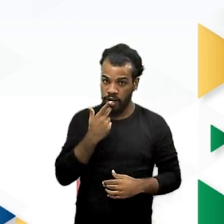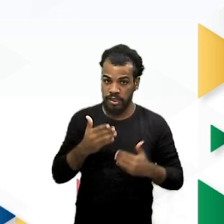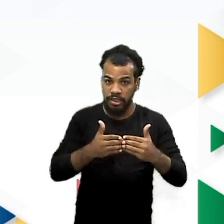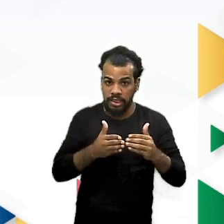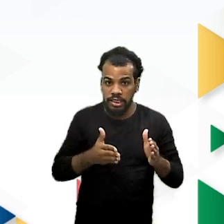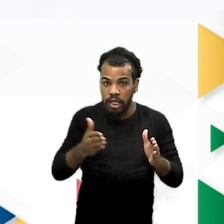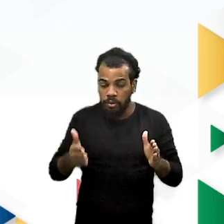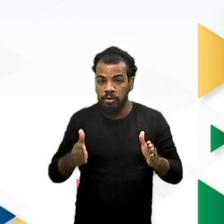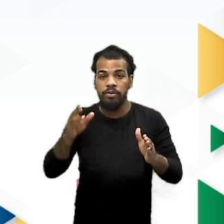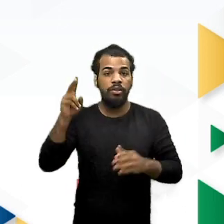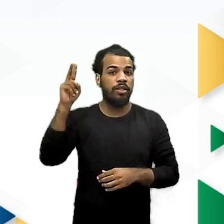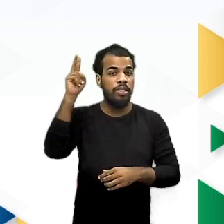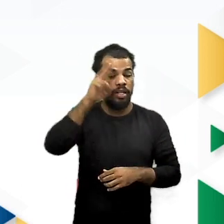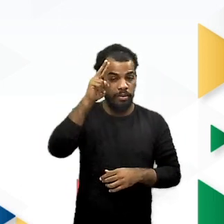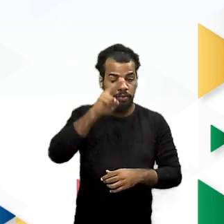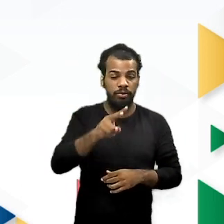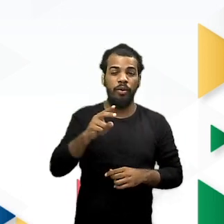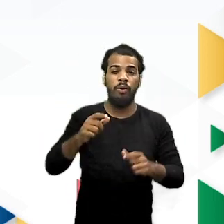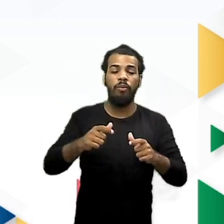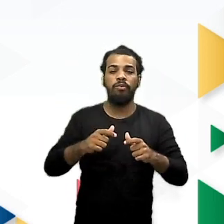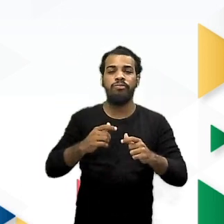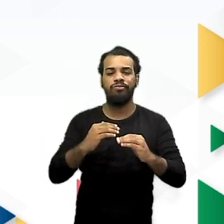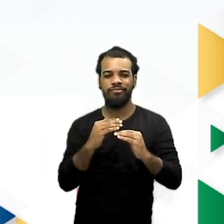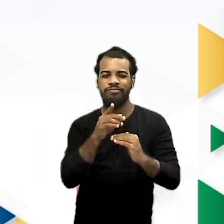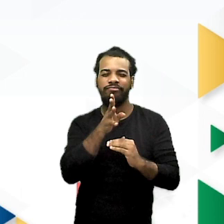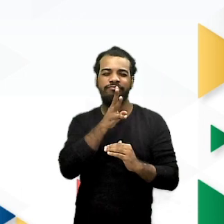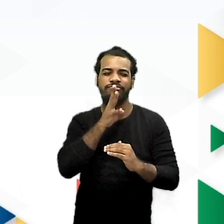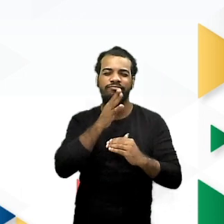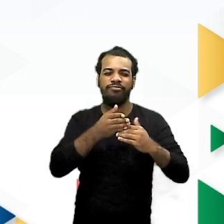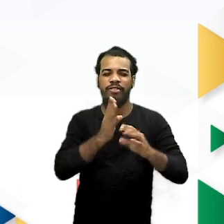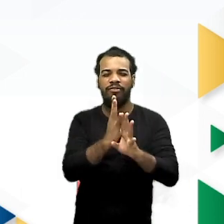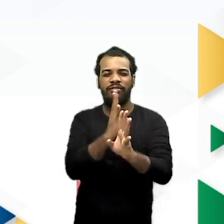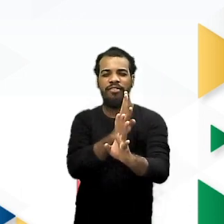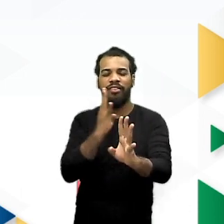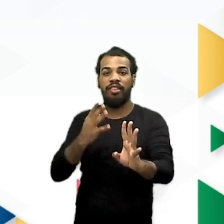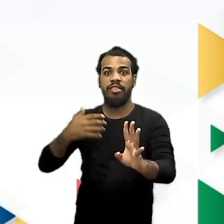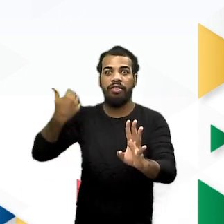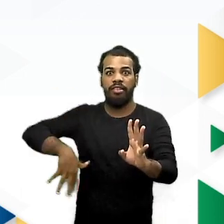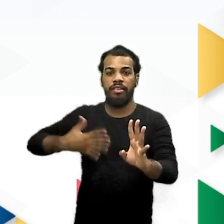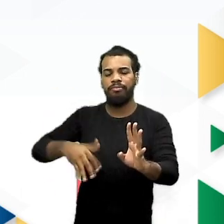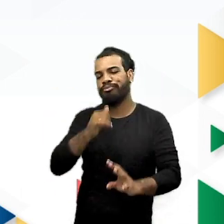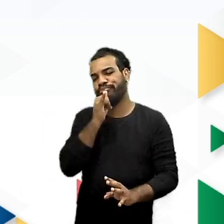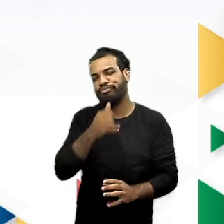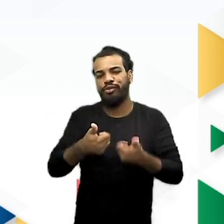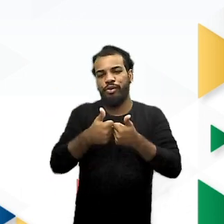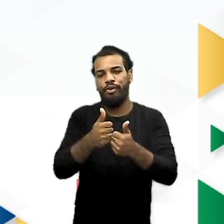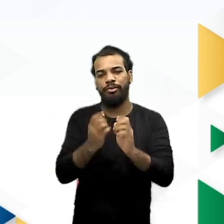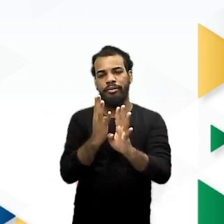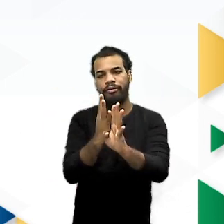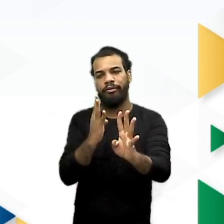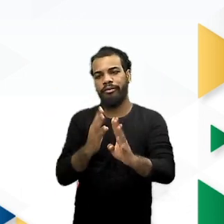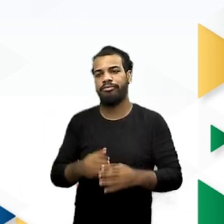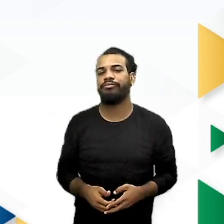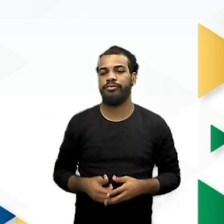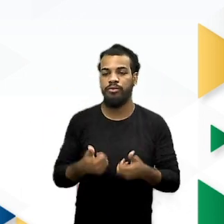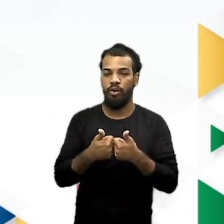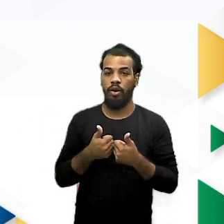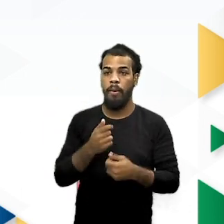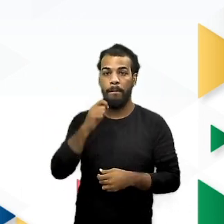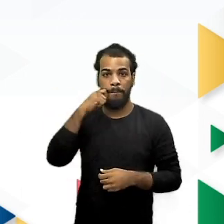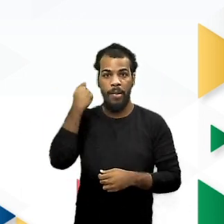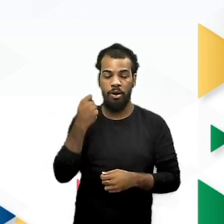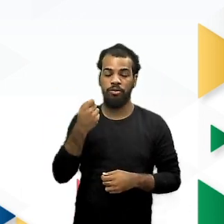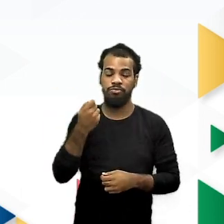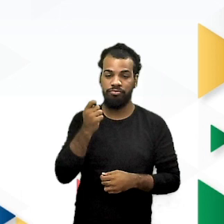lembra das filas imensas que você já conhece, tá? Fila para pegar ônibus, fila para pagar o pão na padaria,